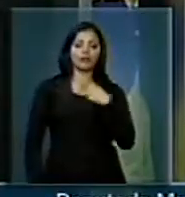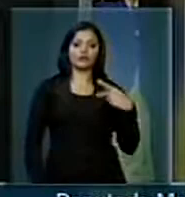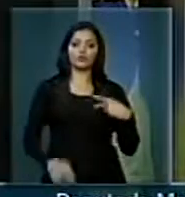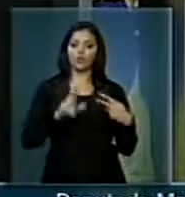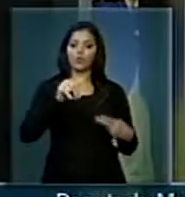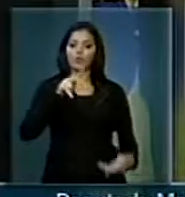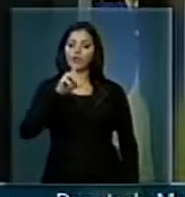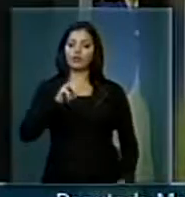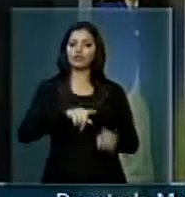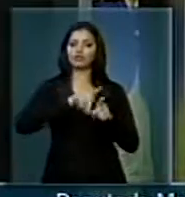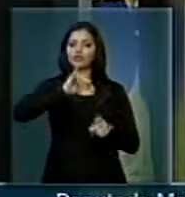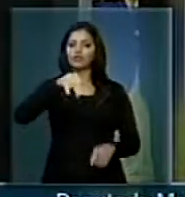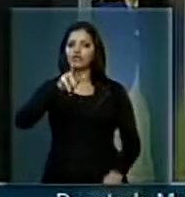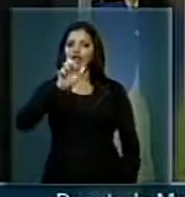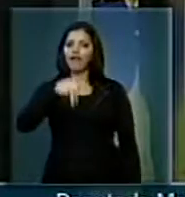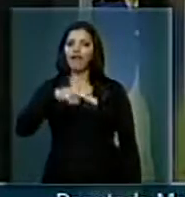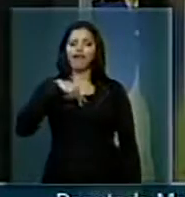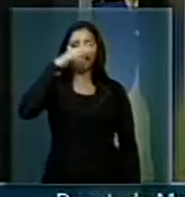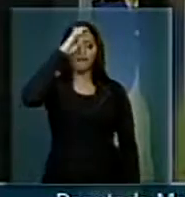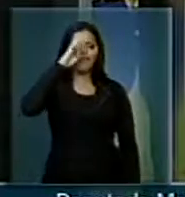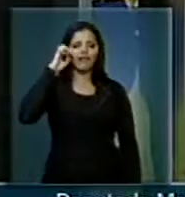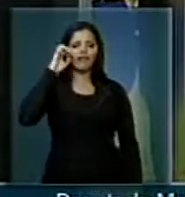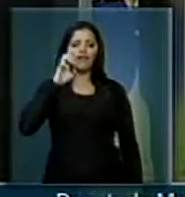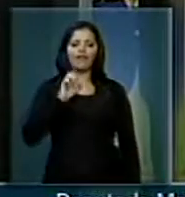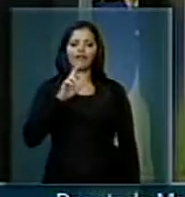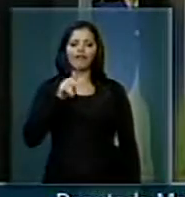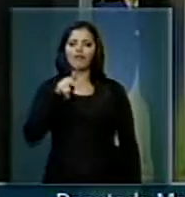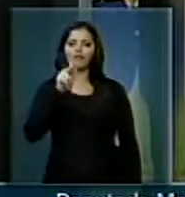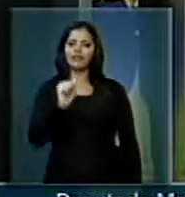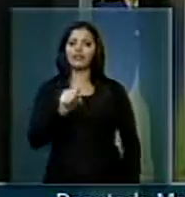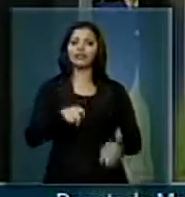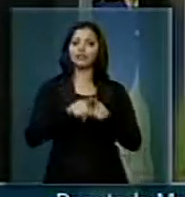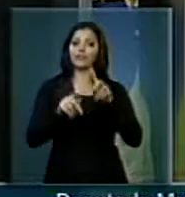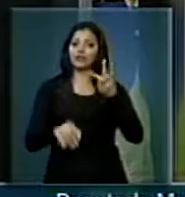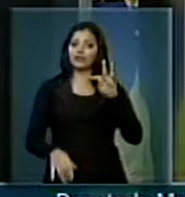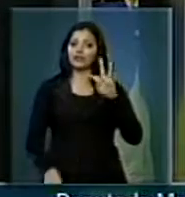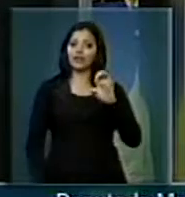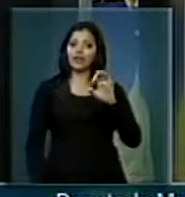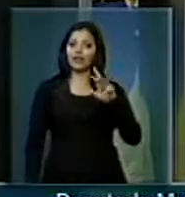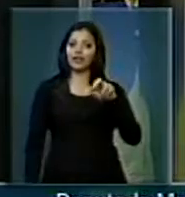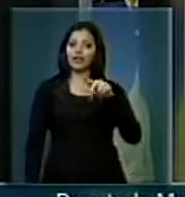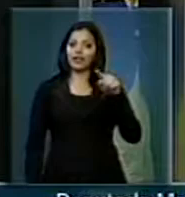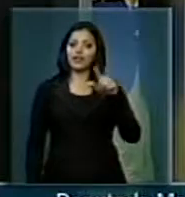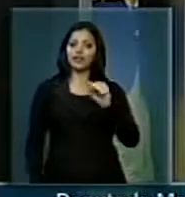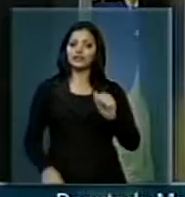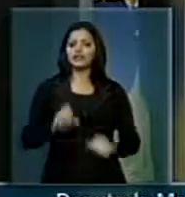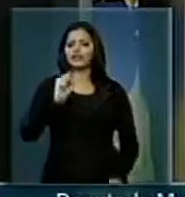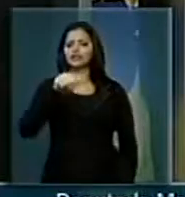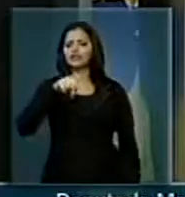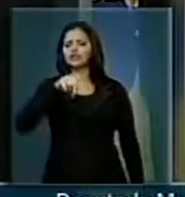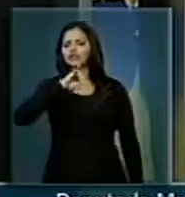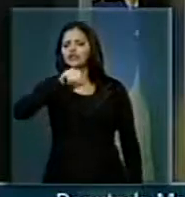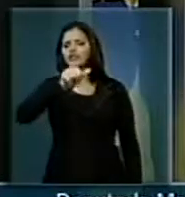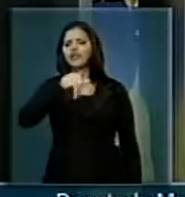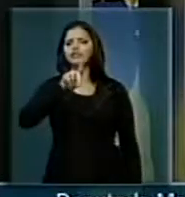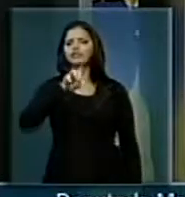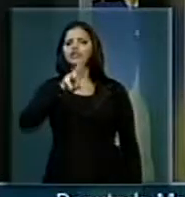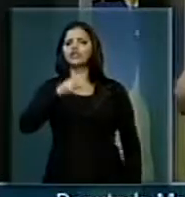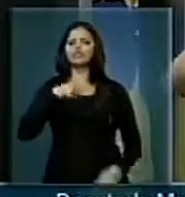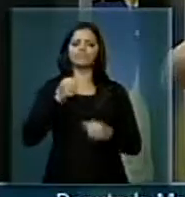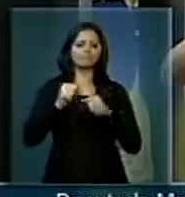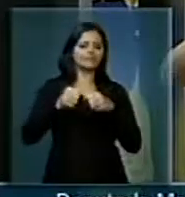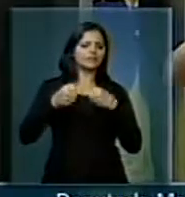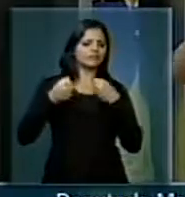o deputado Jean Willis, deputada Érica Cocai, deputada Tereza Surita, deputada Jandira, que foram incansáveis na